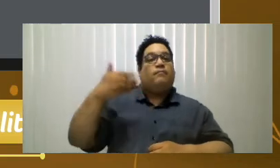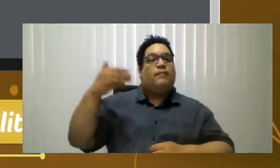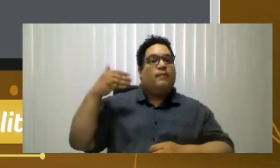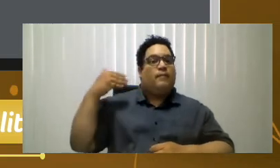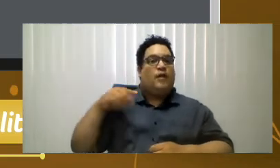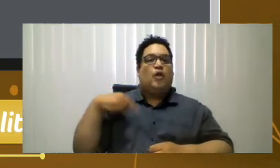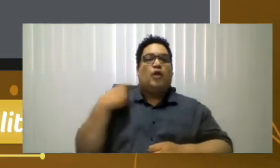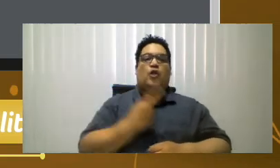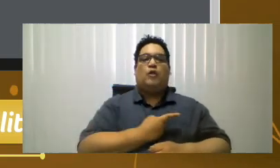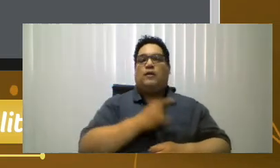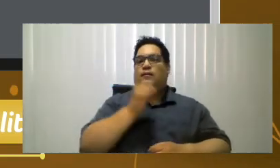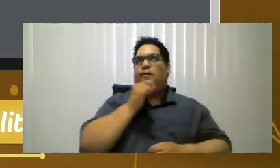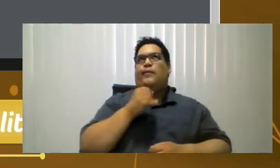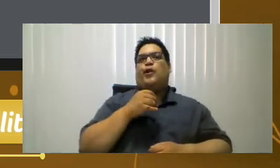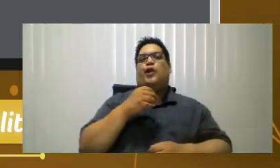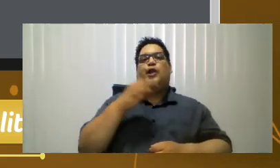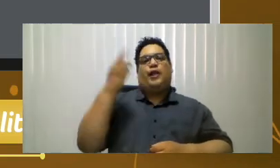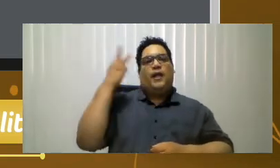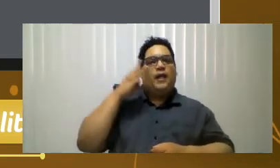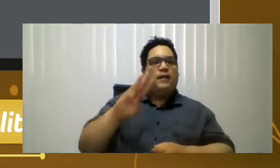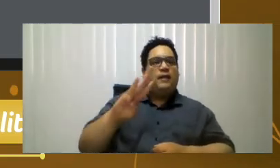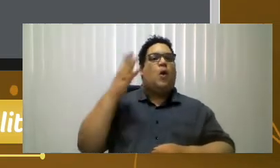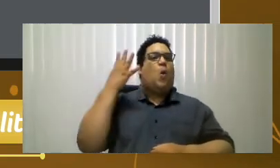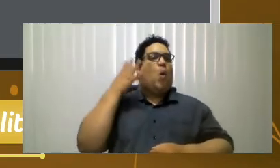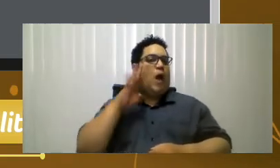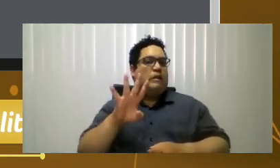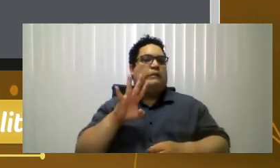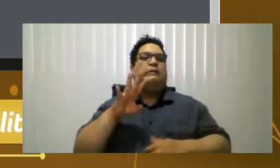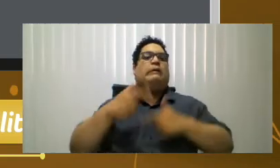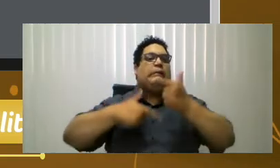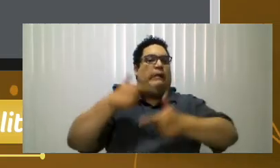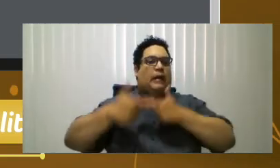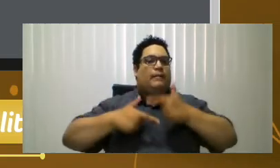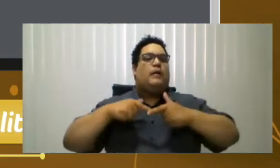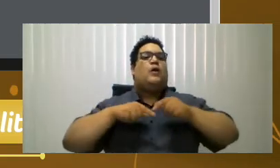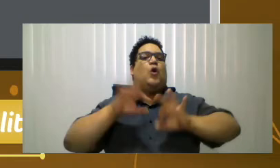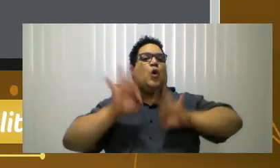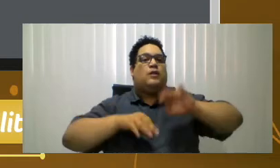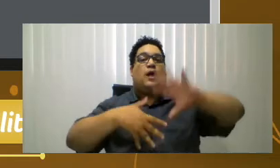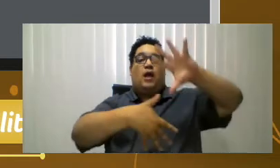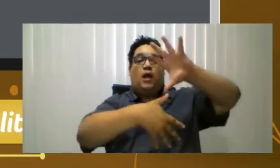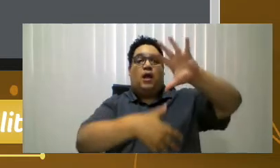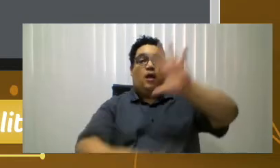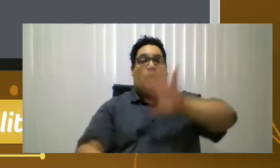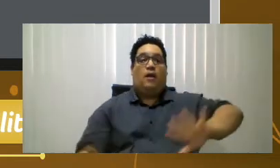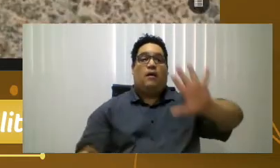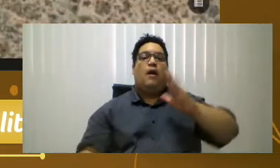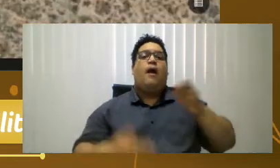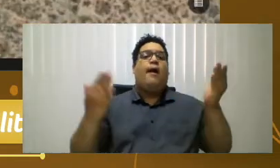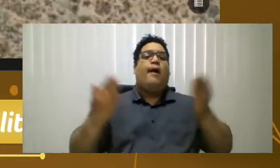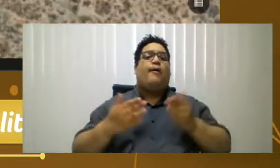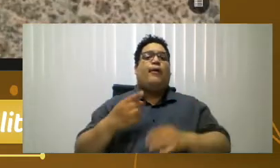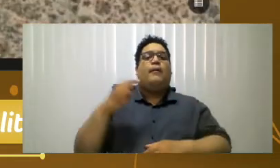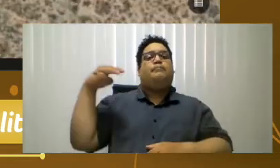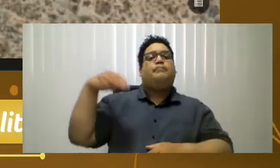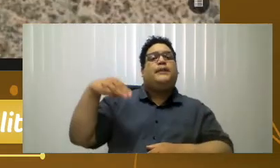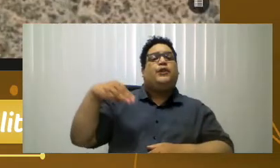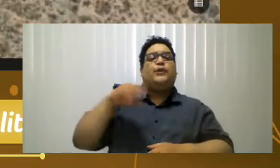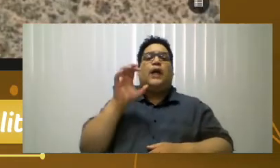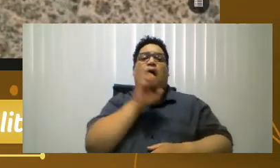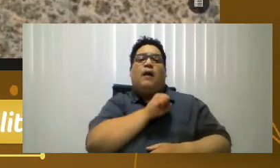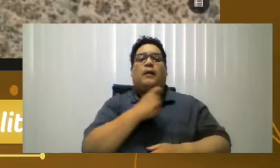vezes, né, Silas, 3, 4 dias para confeccionar uma carta-imagem, a gente, em questões de minutos aqui, a